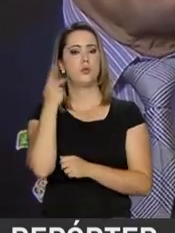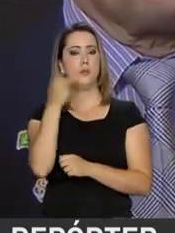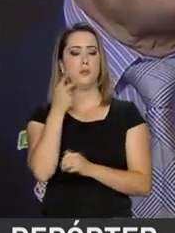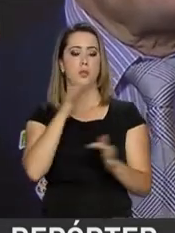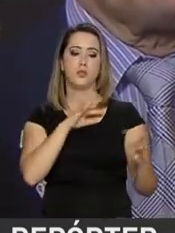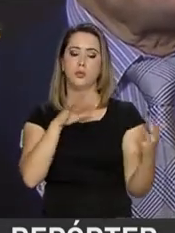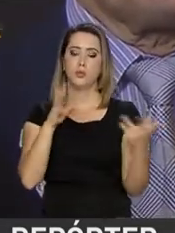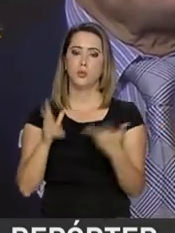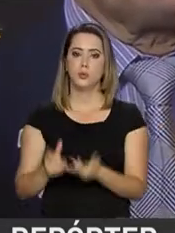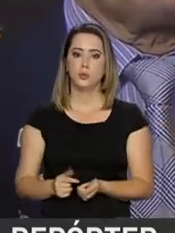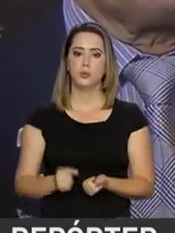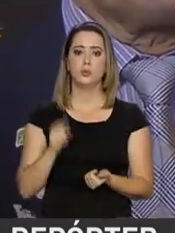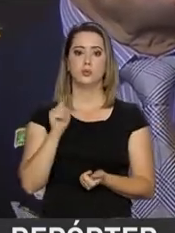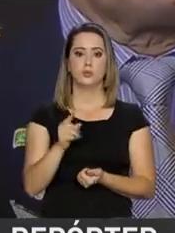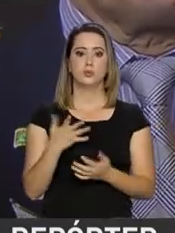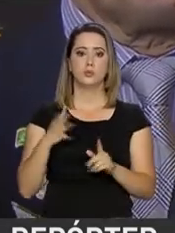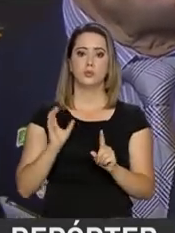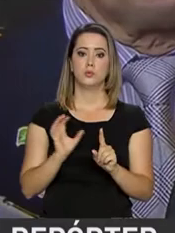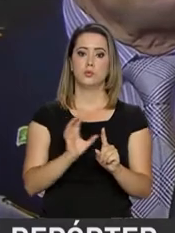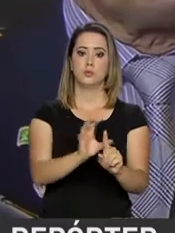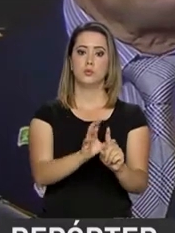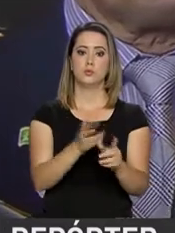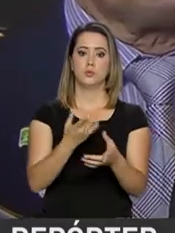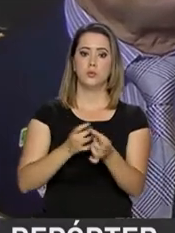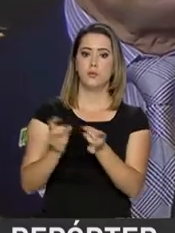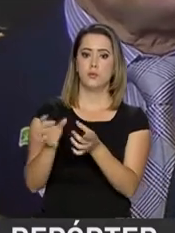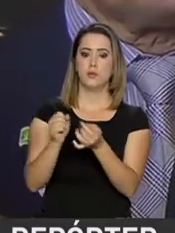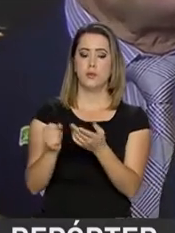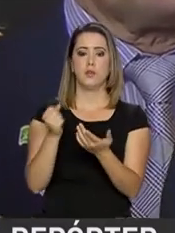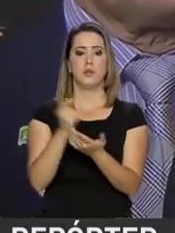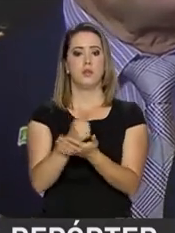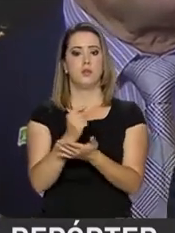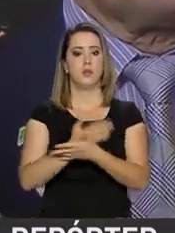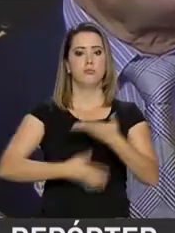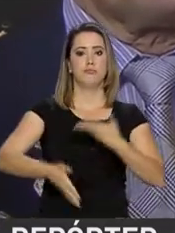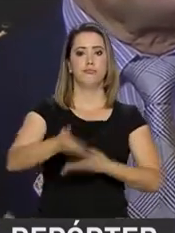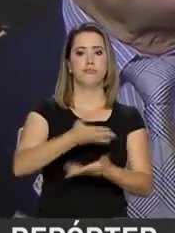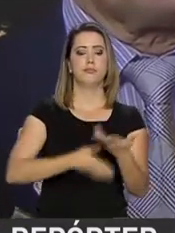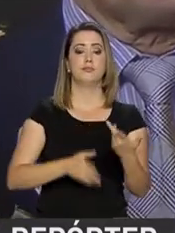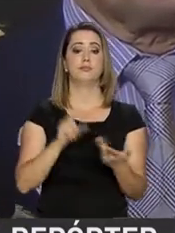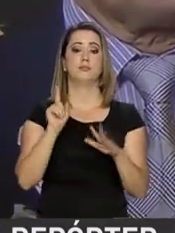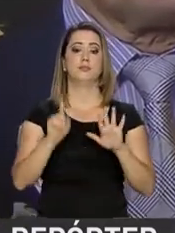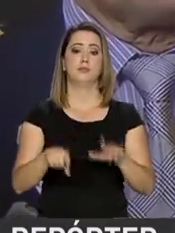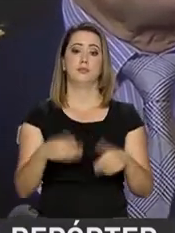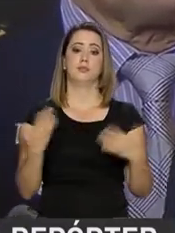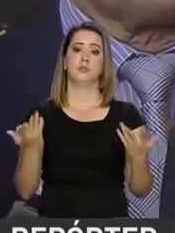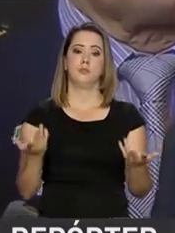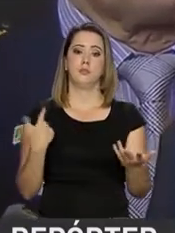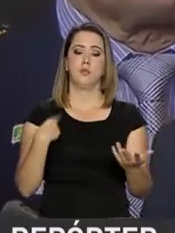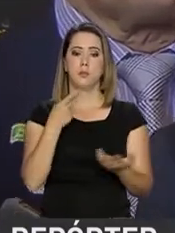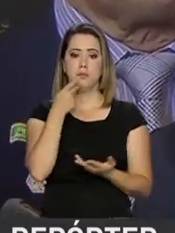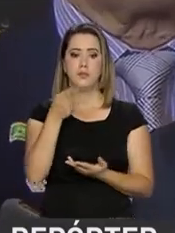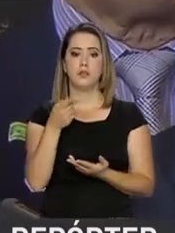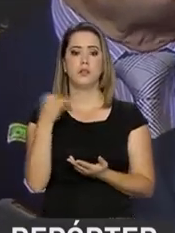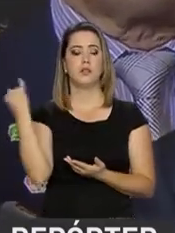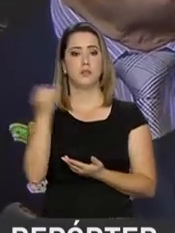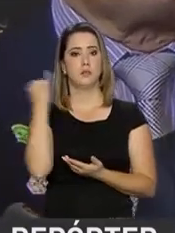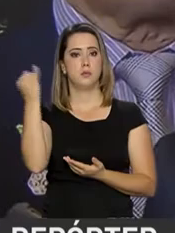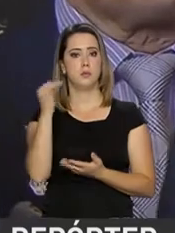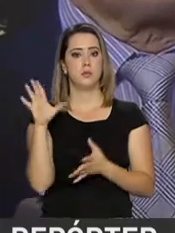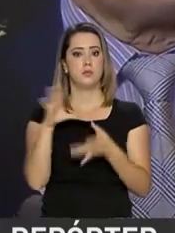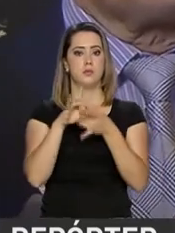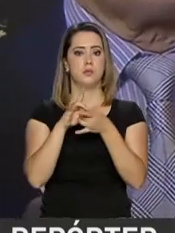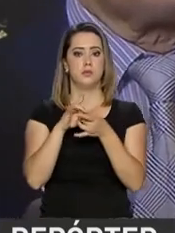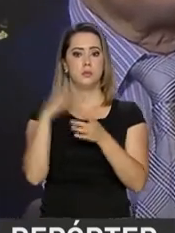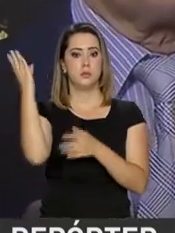internacional e um fluxo de comércio e investimento enorme então civil para reafirmar a importância dessa parceria